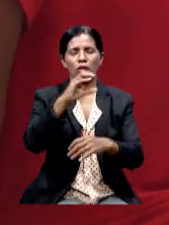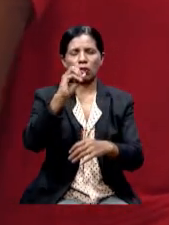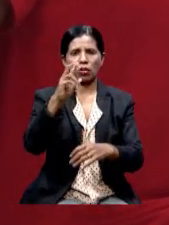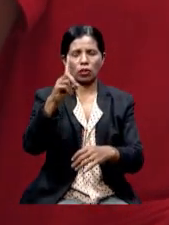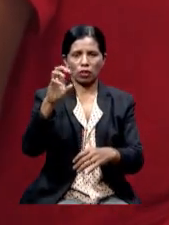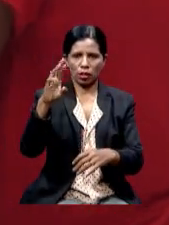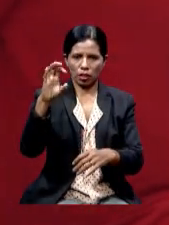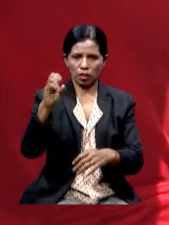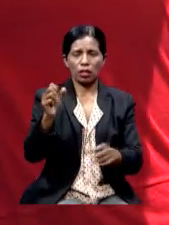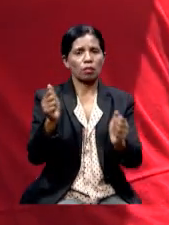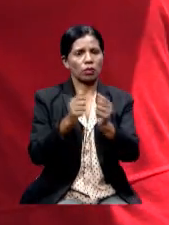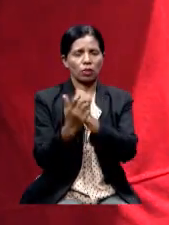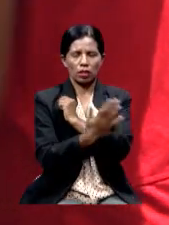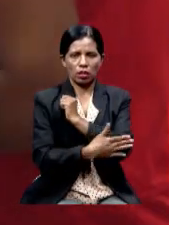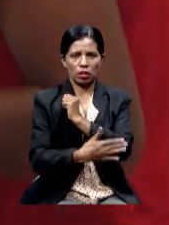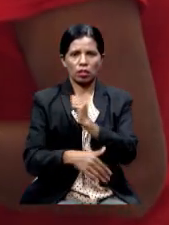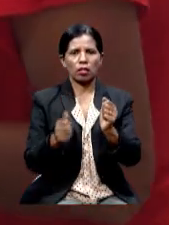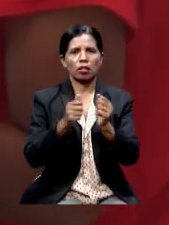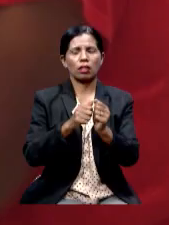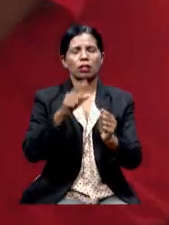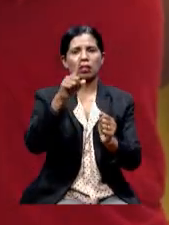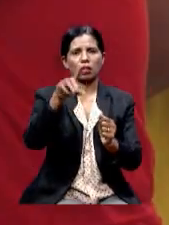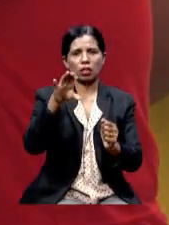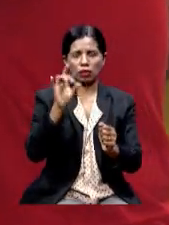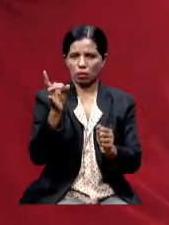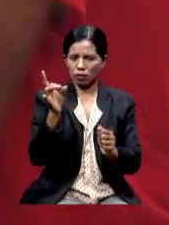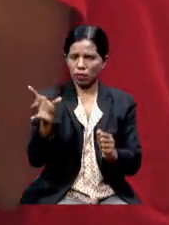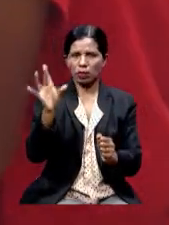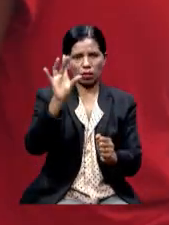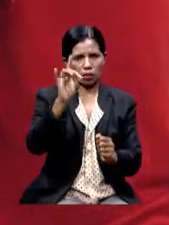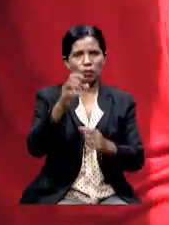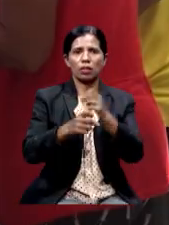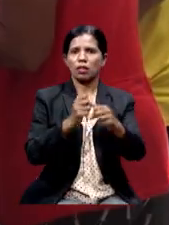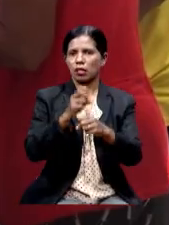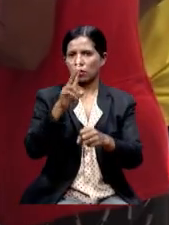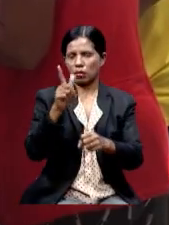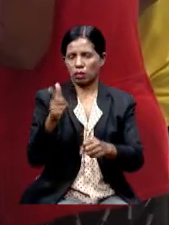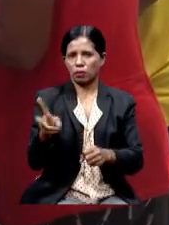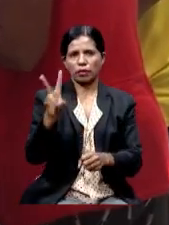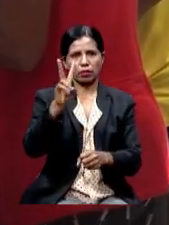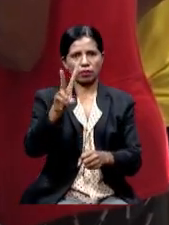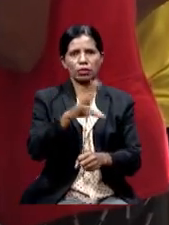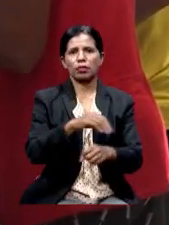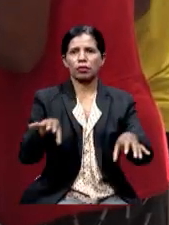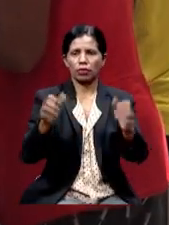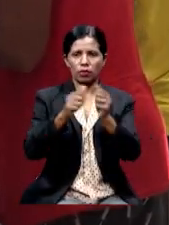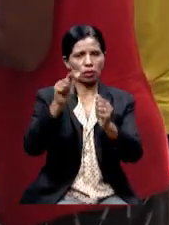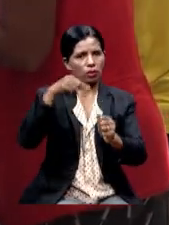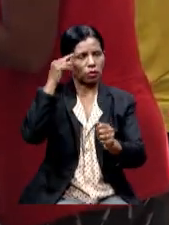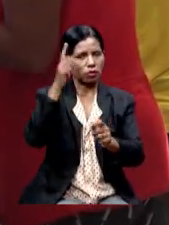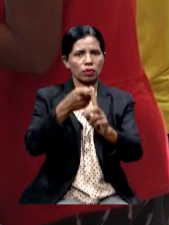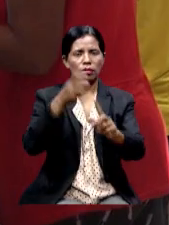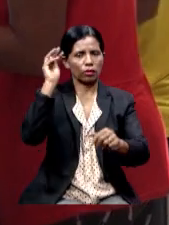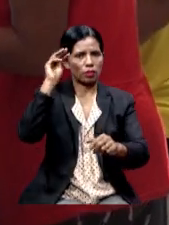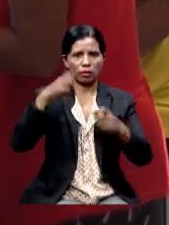Alimentar Hamutu Conação Atos Ida Oro Lourdes Sinualu. Tamba ne ia tinan ringo rua Oro Lourdes Sinrua, esforço governo liu Rusi